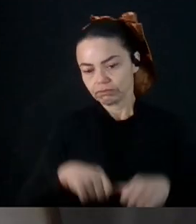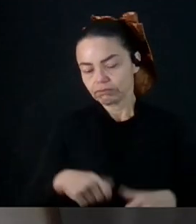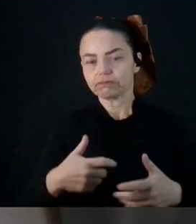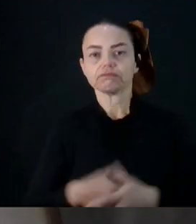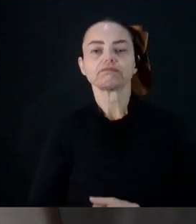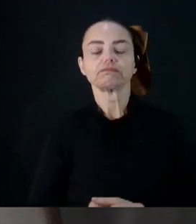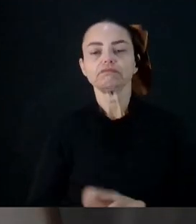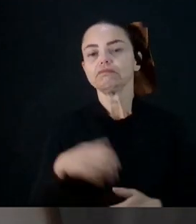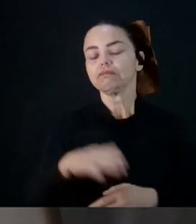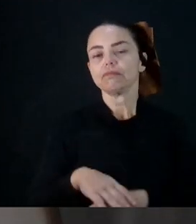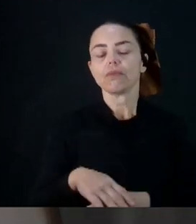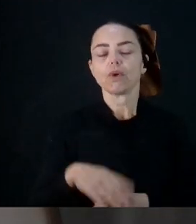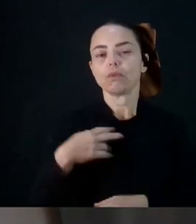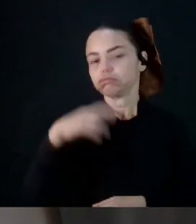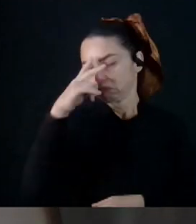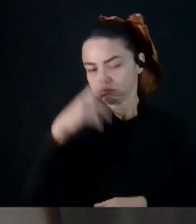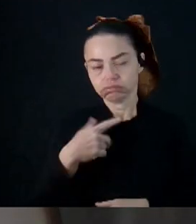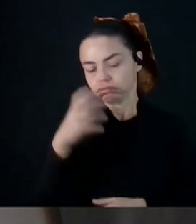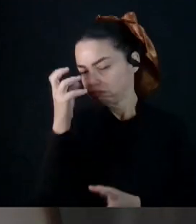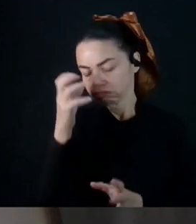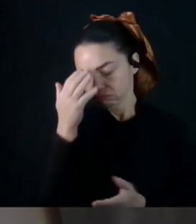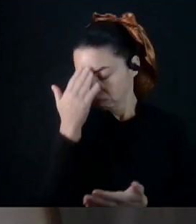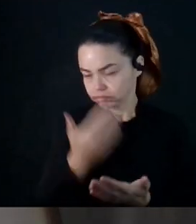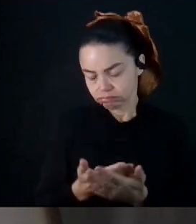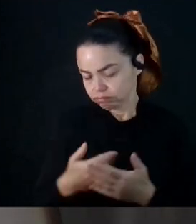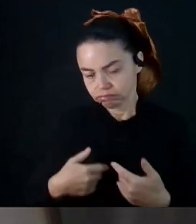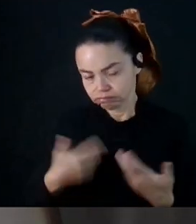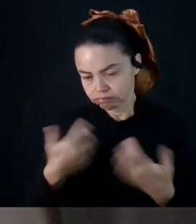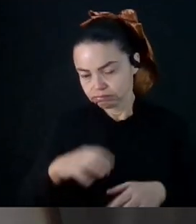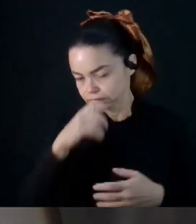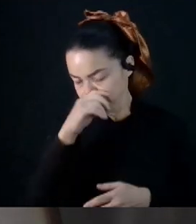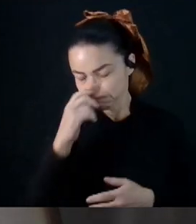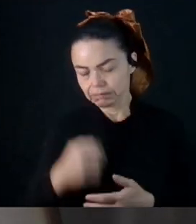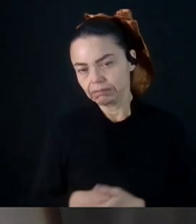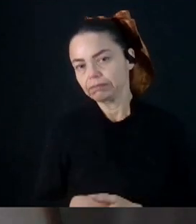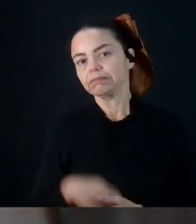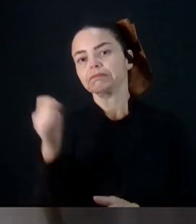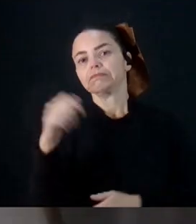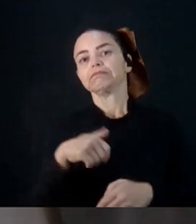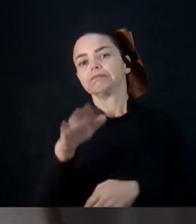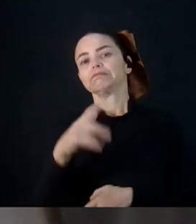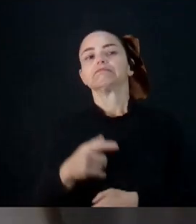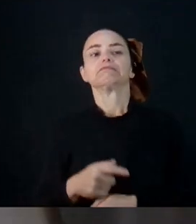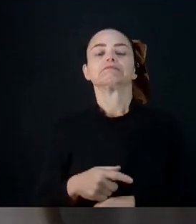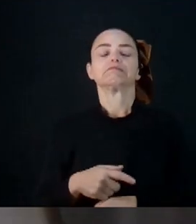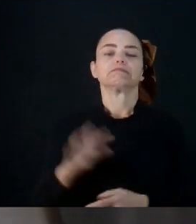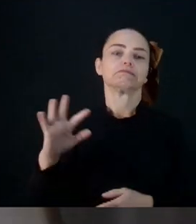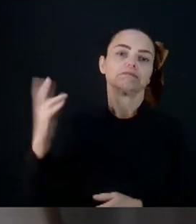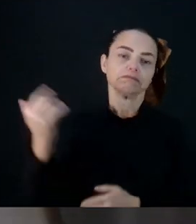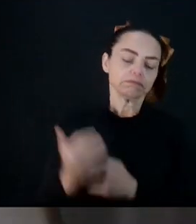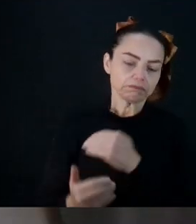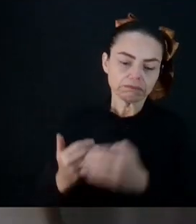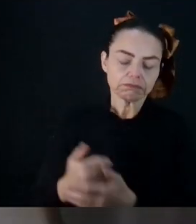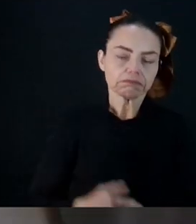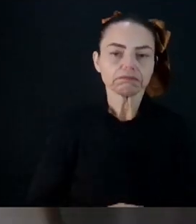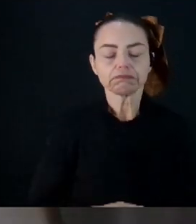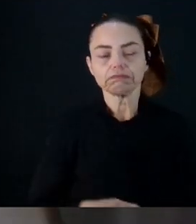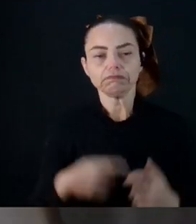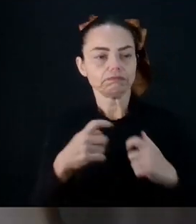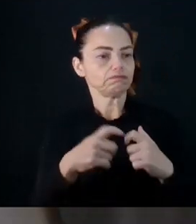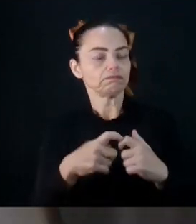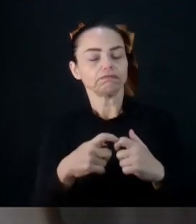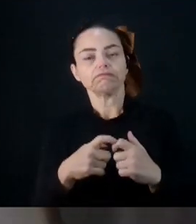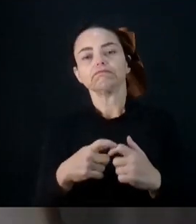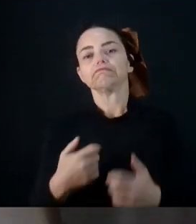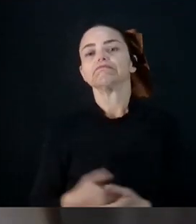autoconfiança também. Então, isso, acho que assim, é o que mais vem aparecendo no consultório nesses últimos